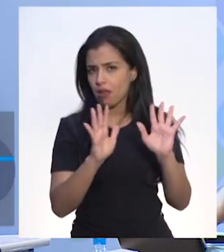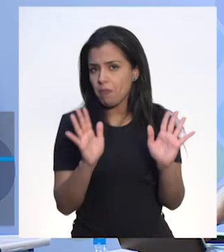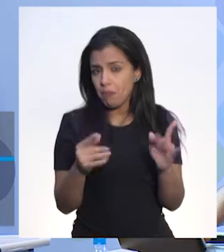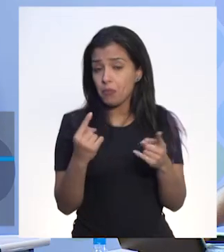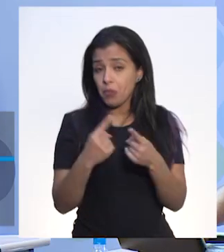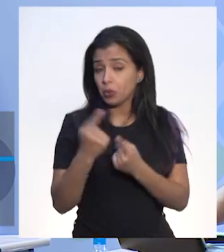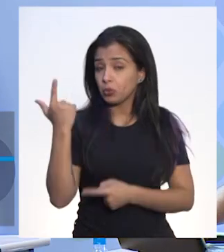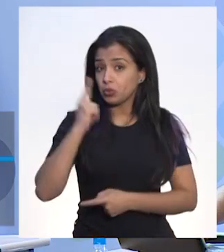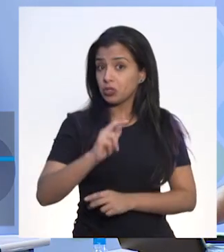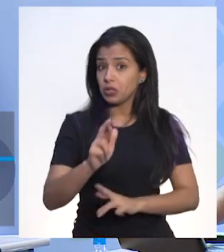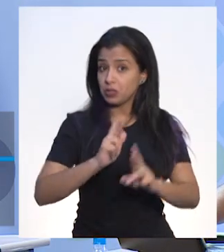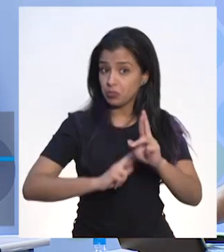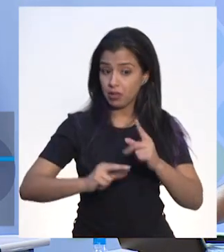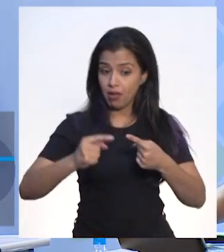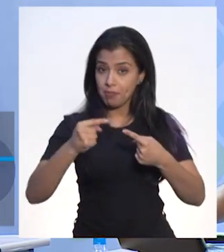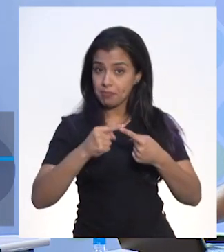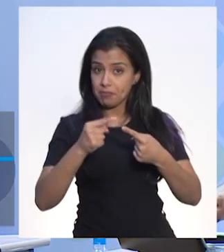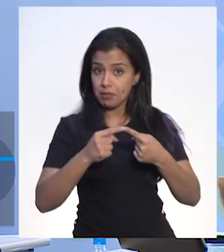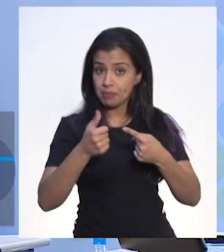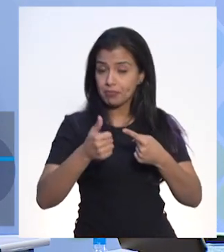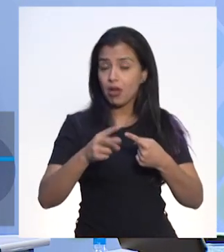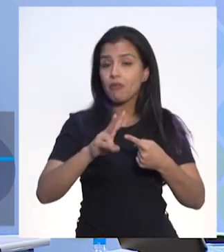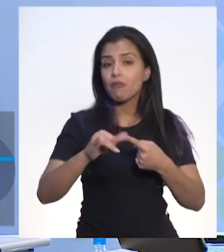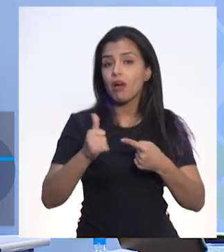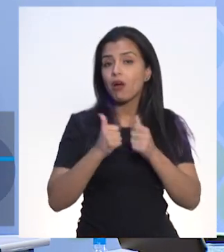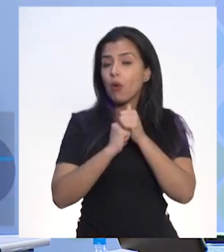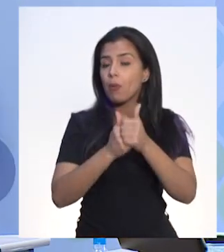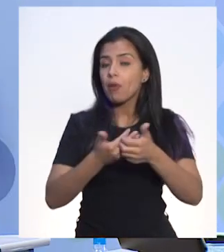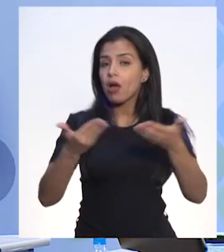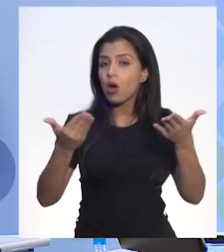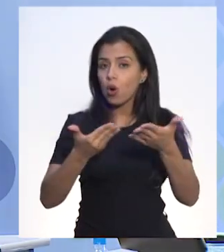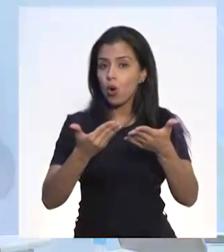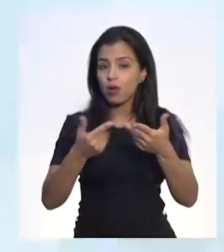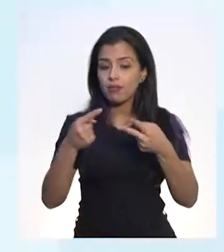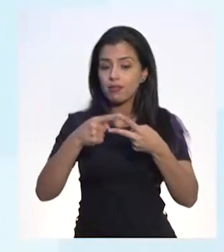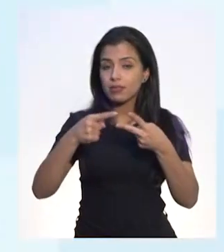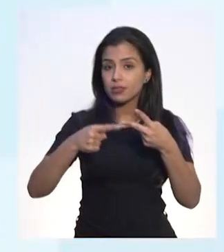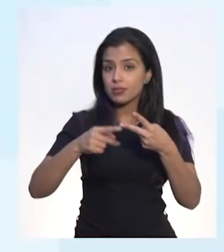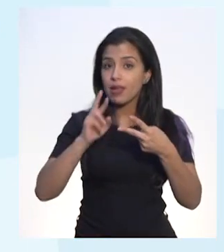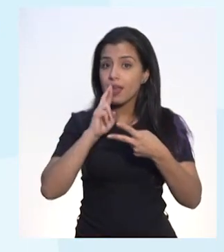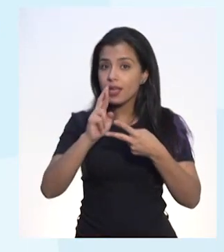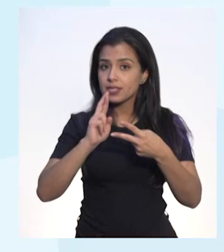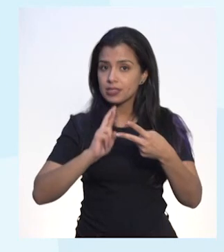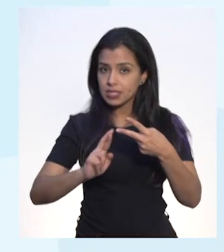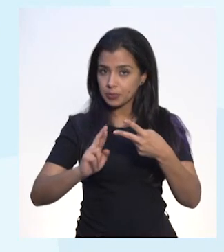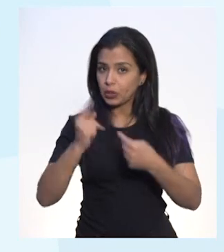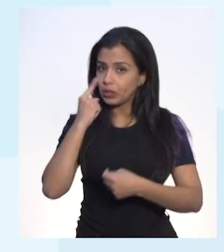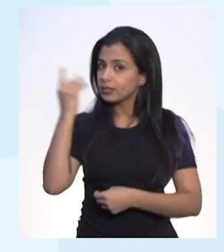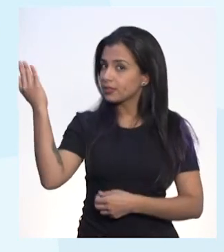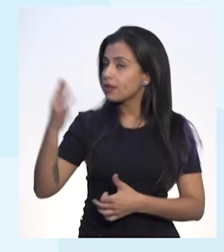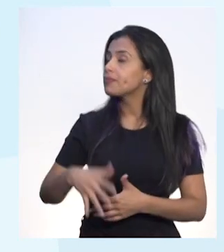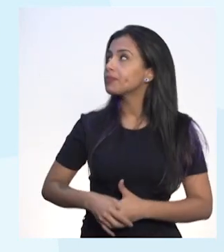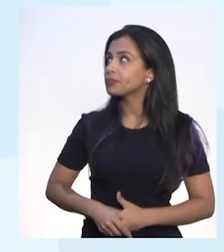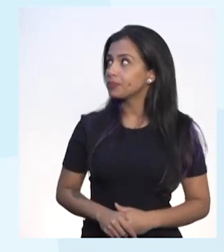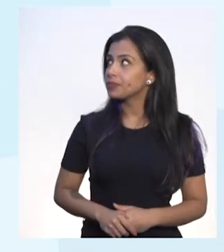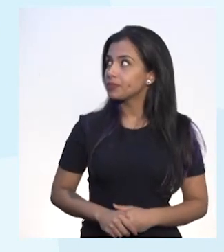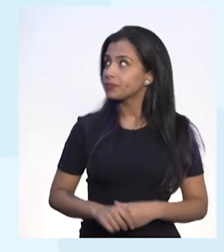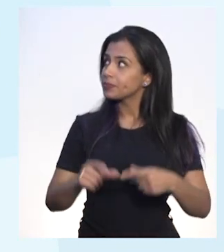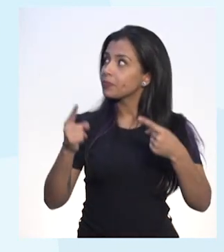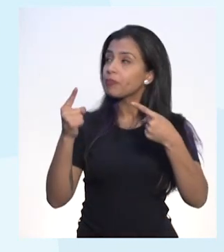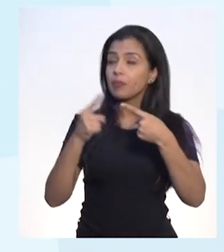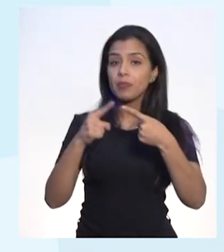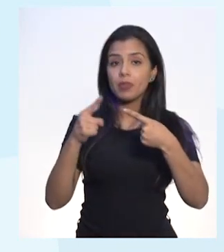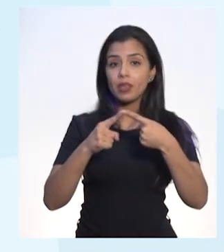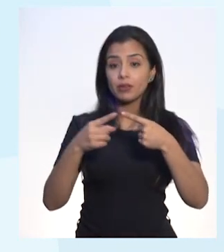conseguiram responder a primeira, né? Então, vamos aí acompanhar na tela as 2 respostas que nós temos aí dos 2 questionamentos. Vamos lá. A primeira lá,